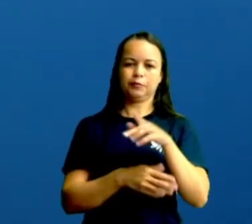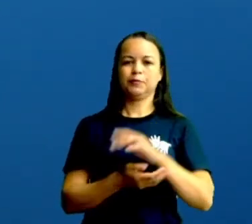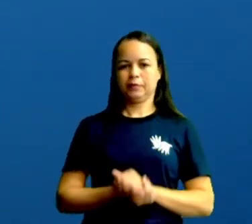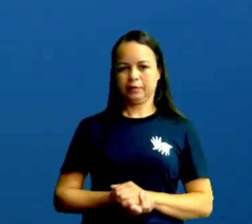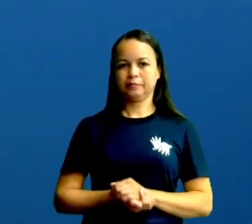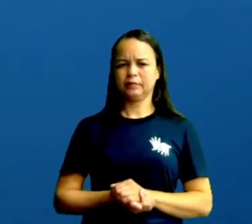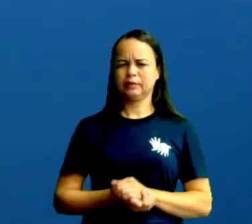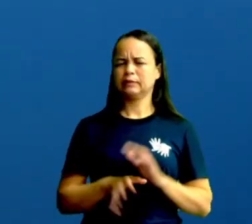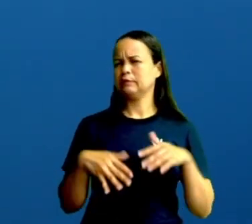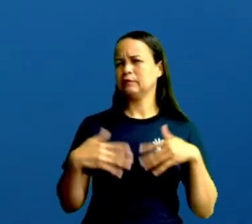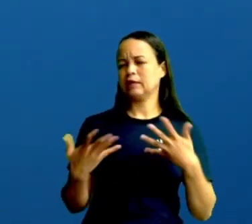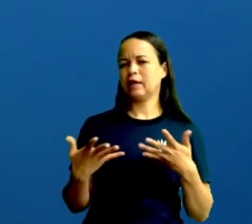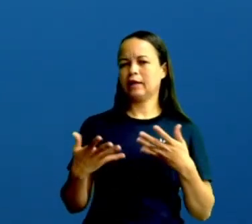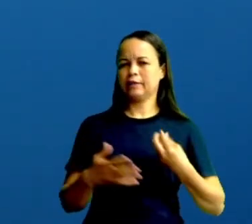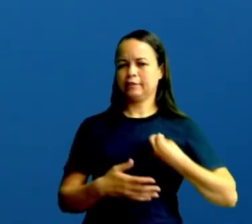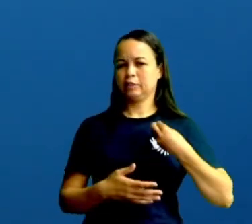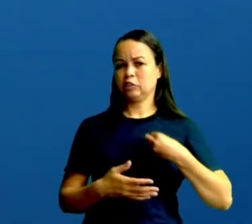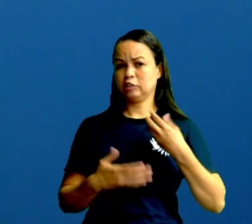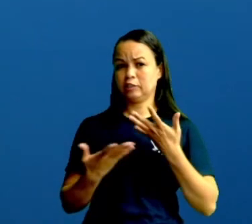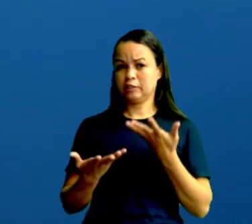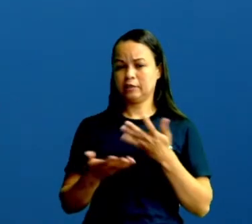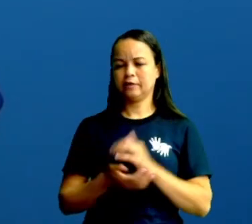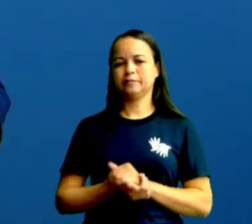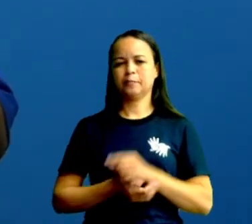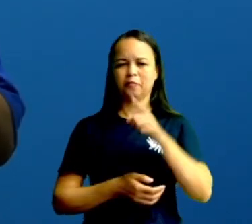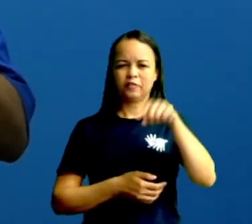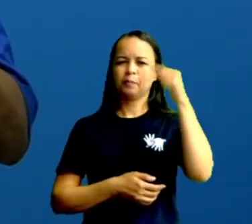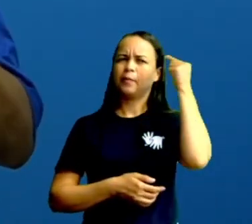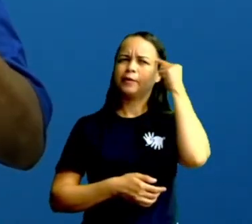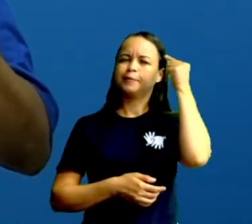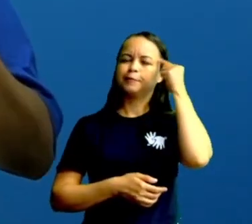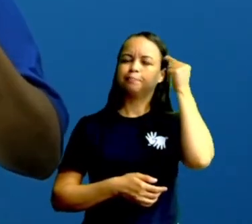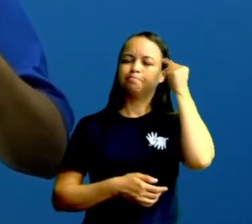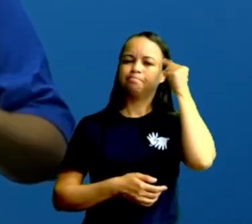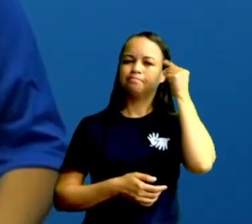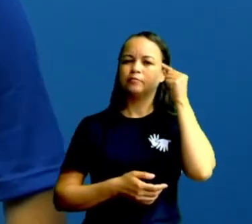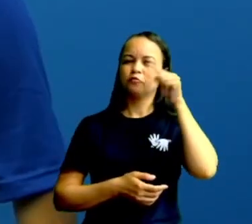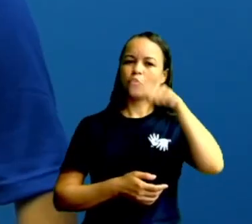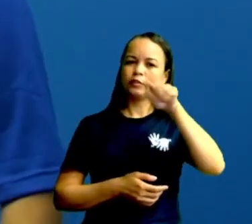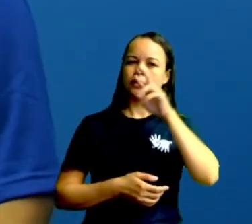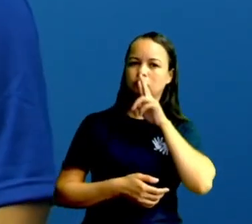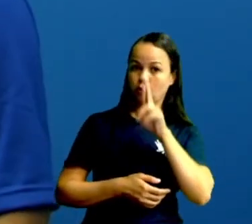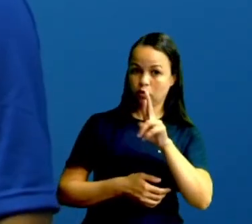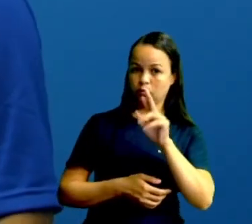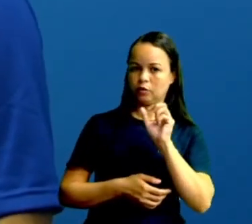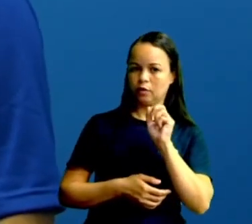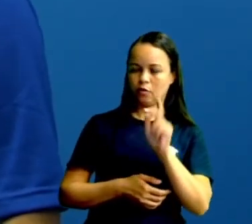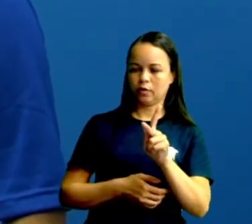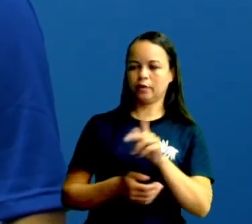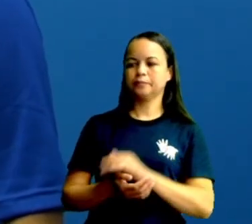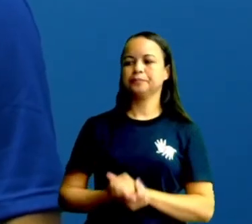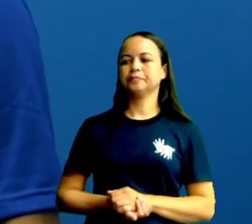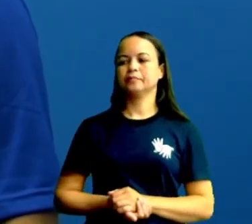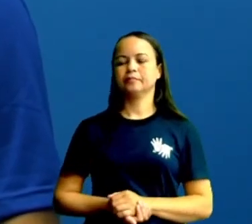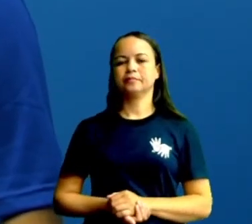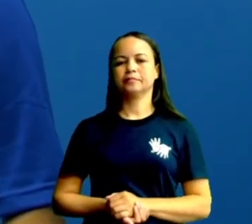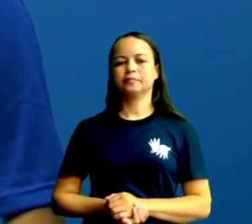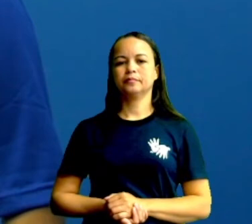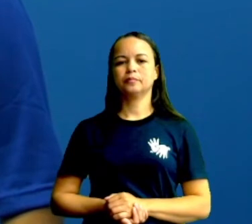que existiria? Bom pensado, né? Aí vocês que vão responder. Vamos agora para a nossa